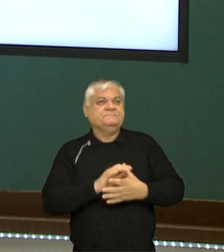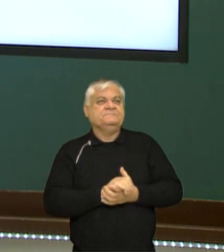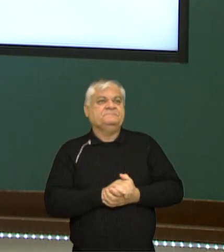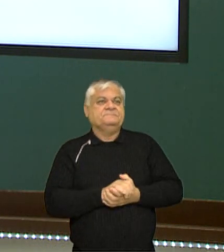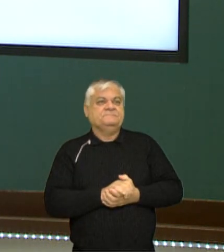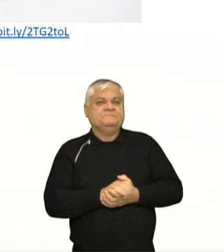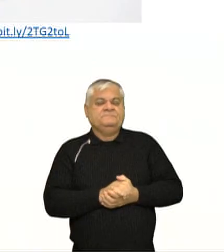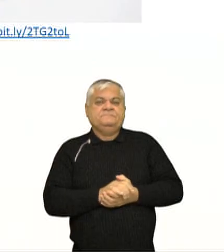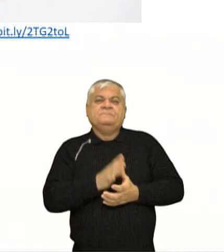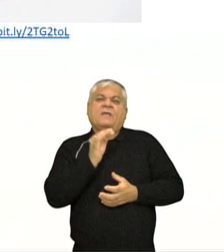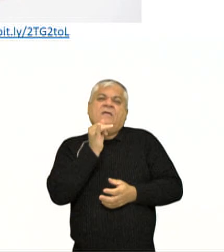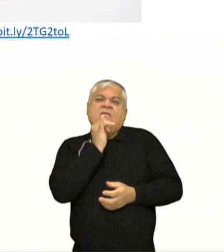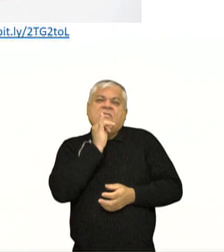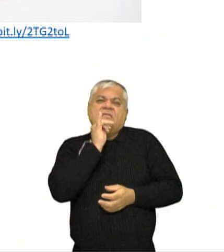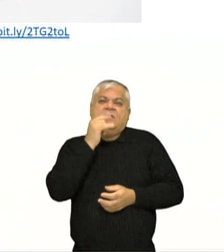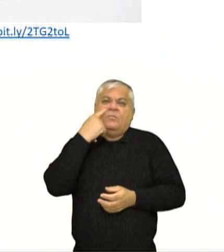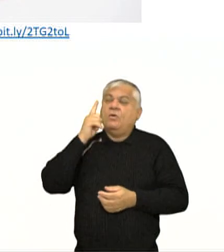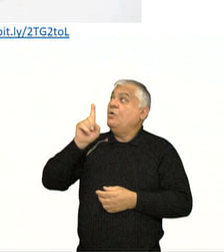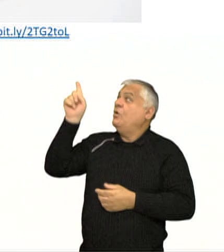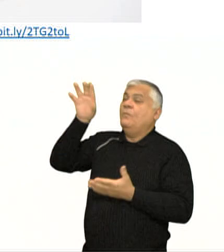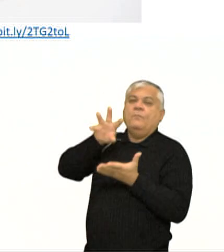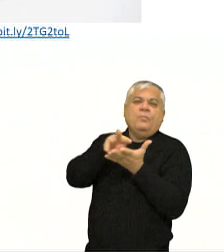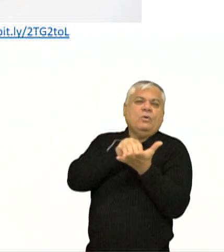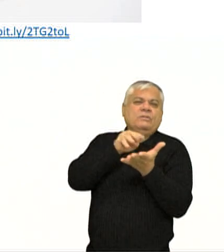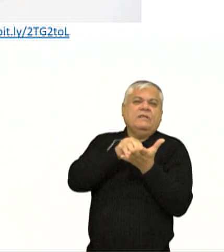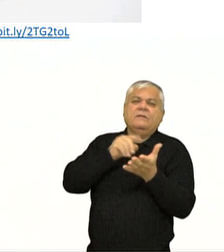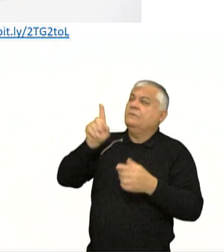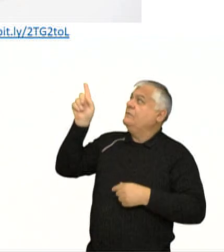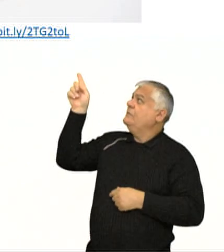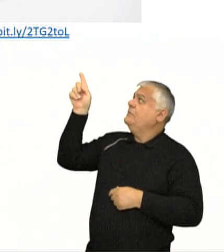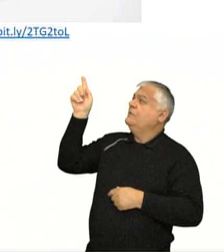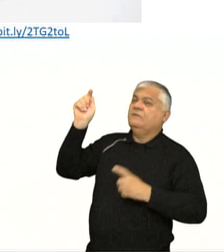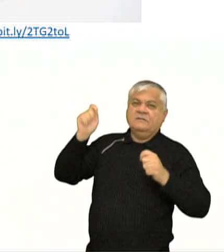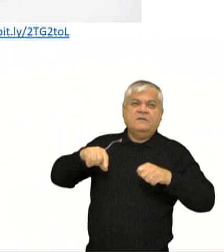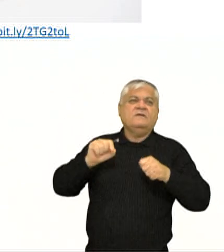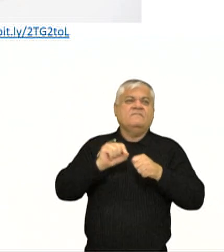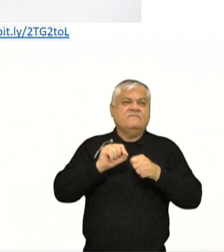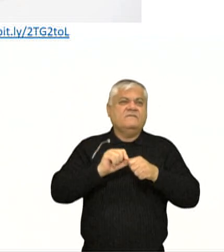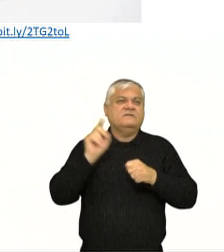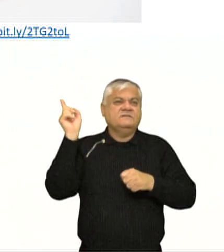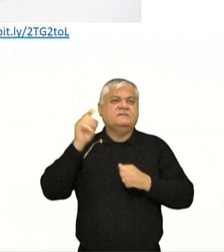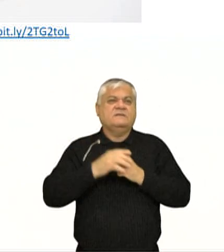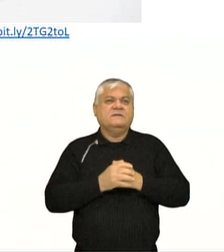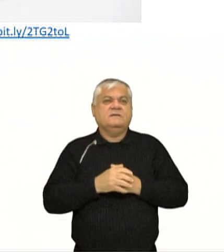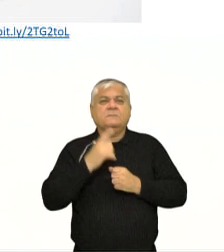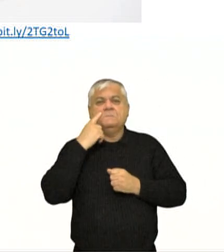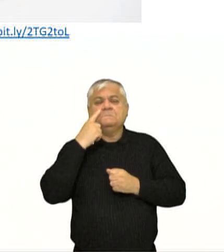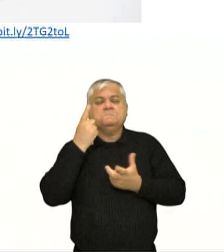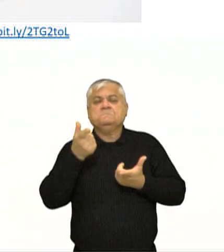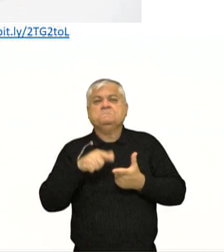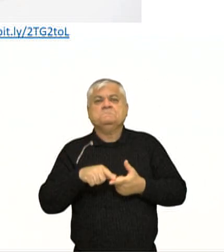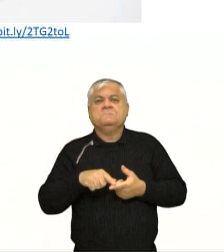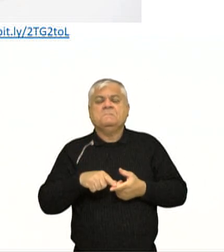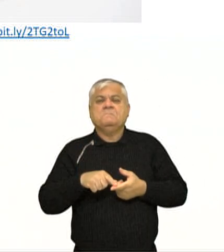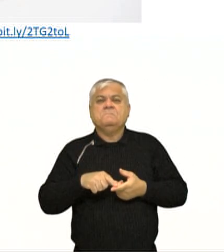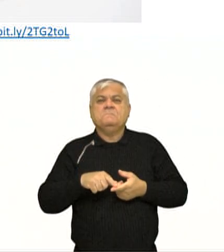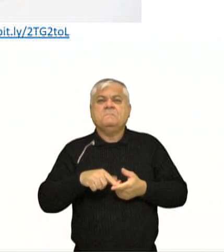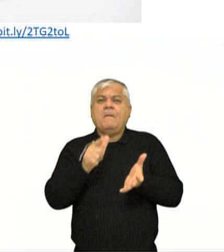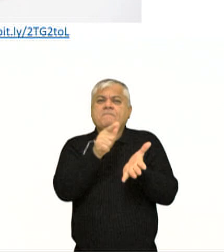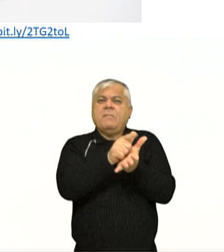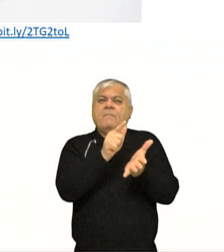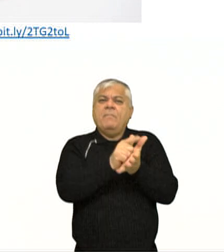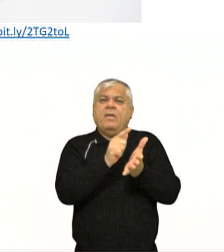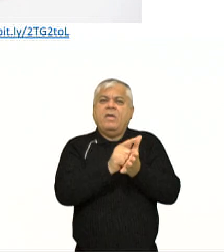eu trouxe alguns modelos que a gente pode fazer em casa. Olha, construindo as peças, recortando as peças em papelão sobre